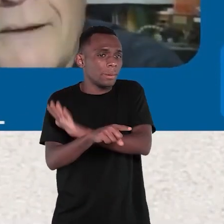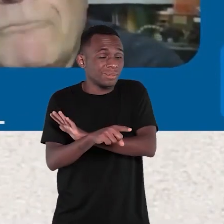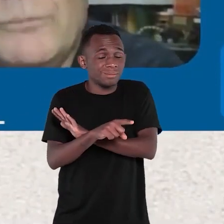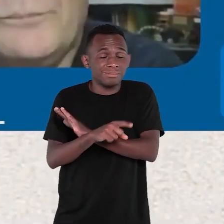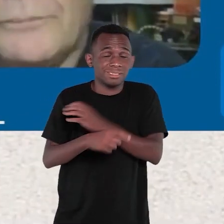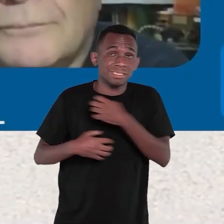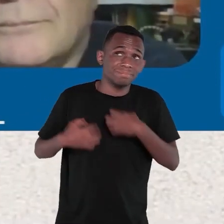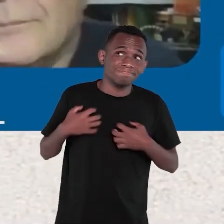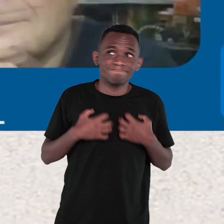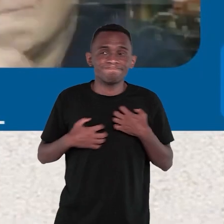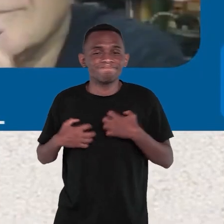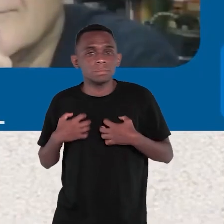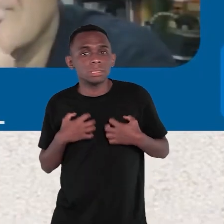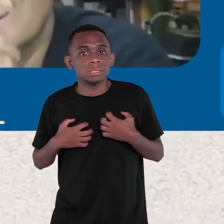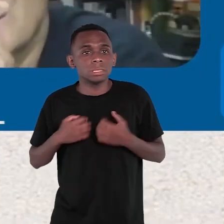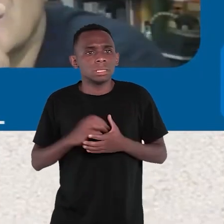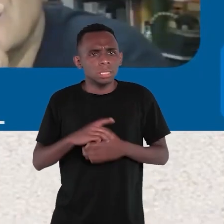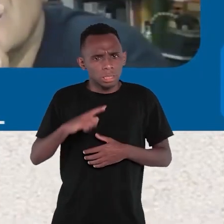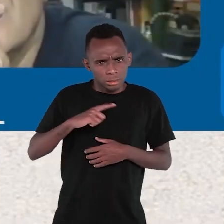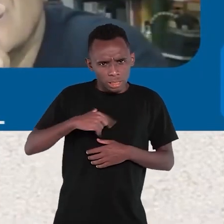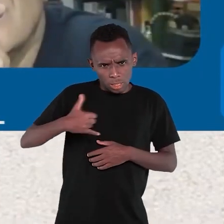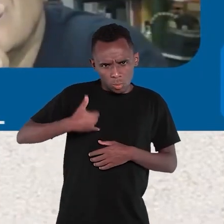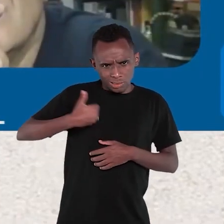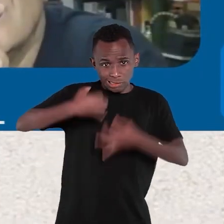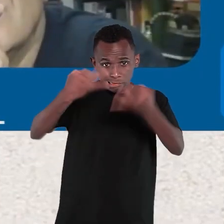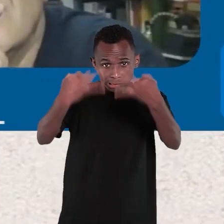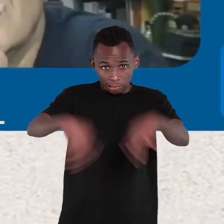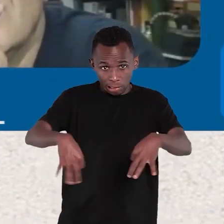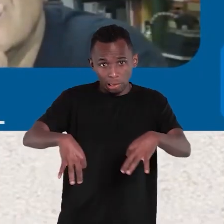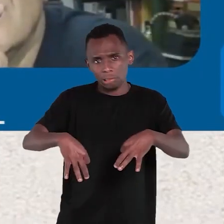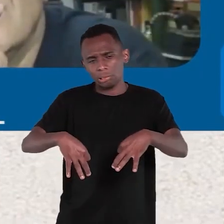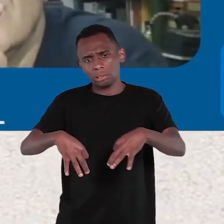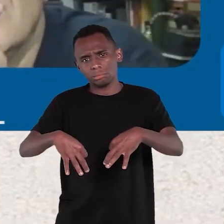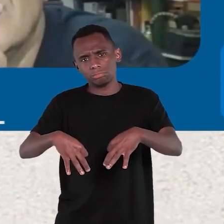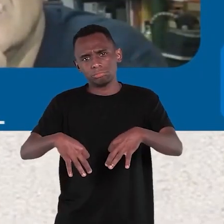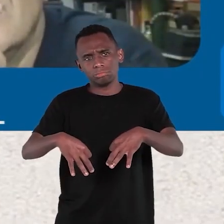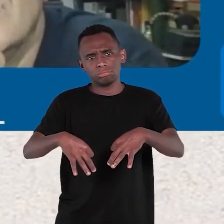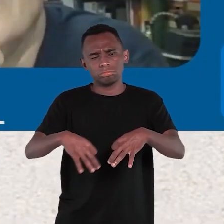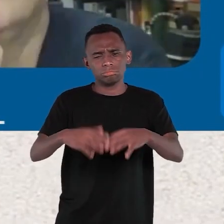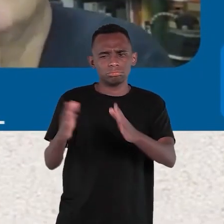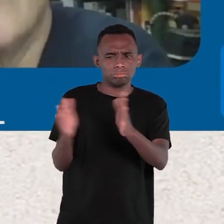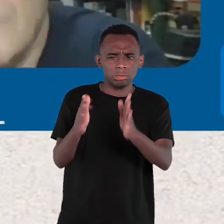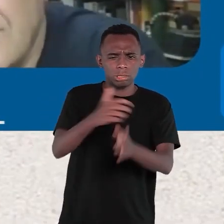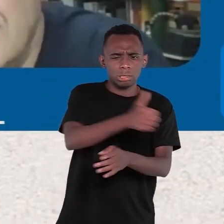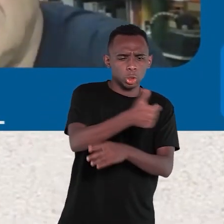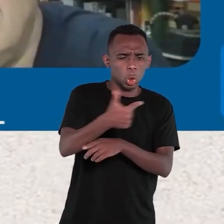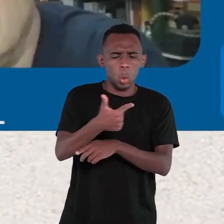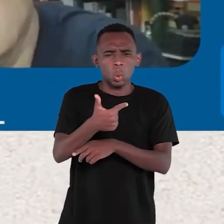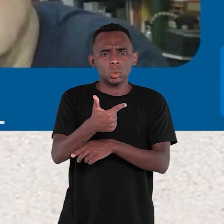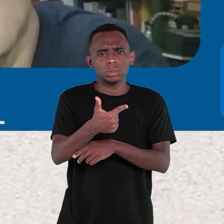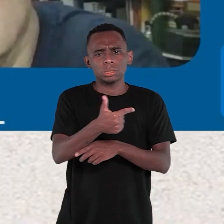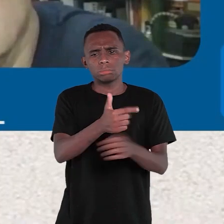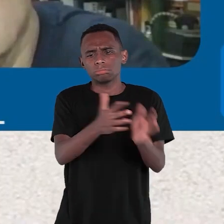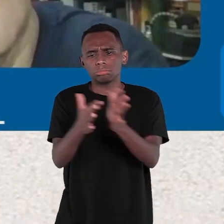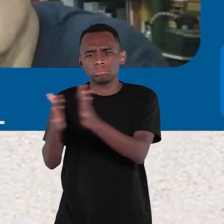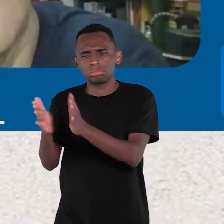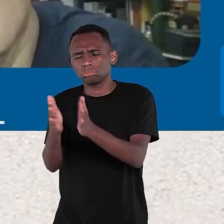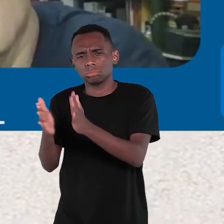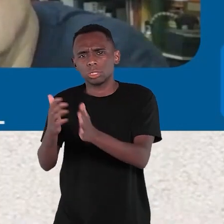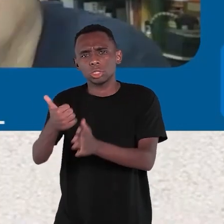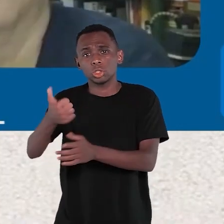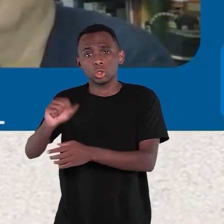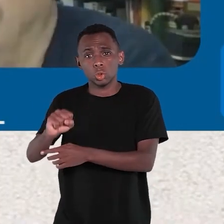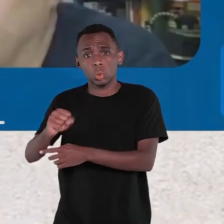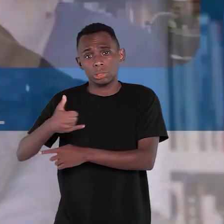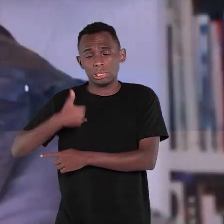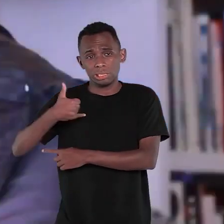pergunta desconfortável. Existe uma idade intermediária, ali entre 12 e